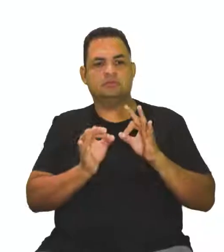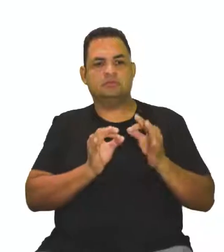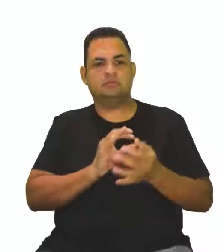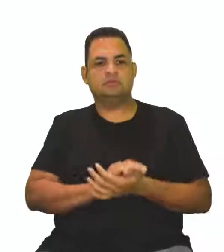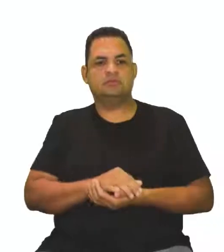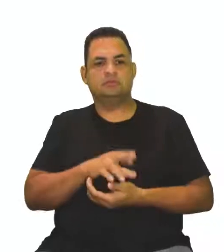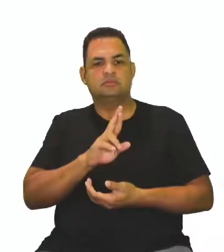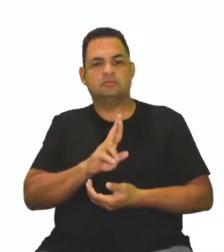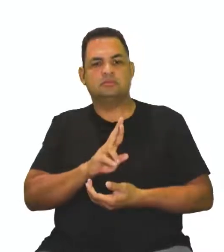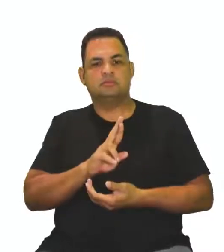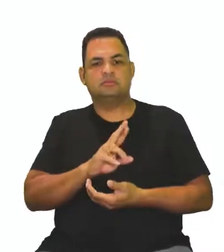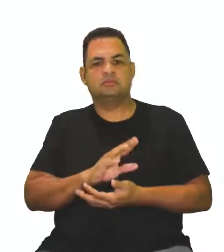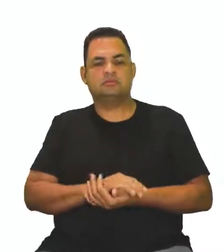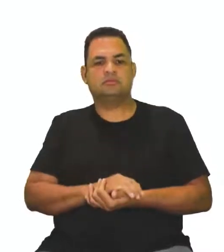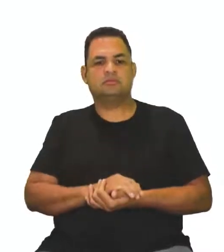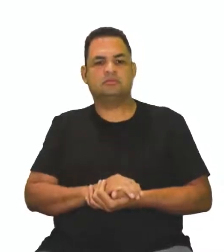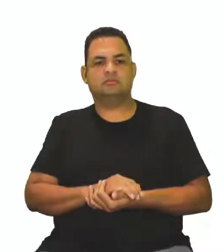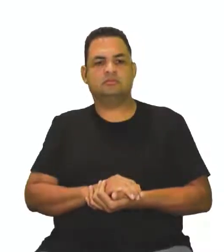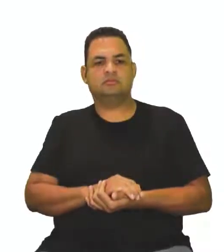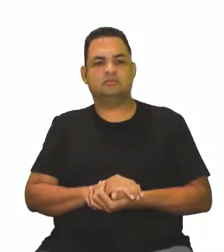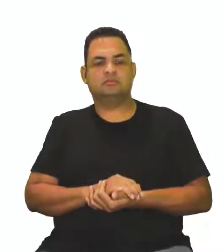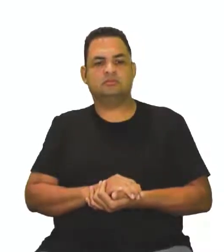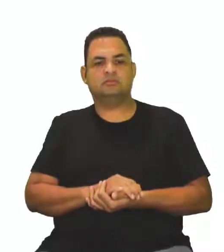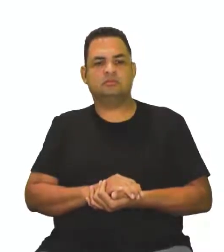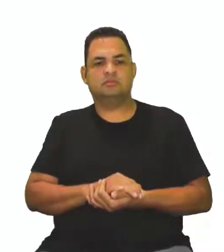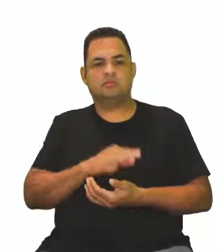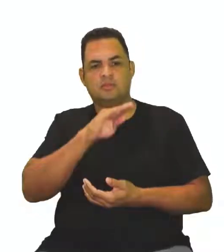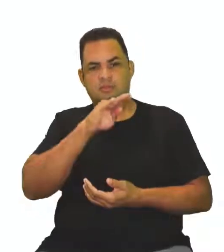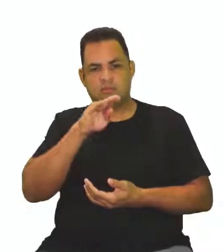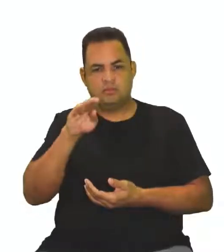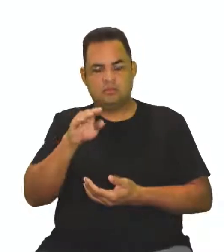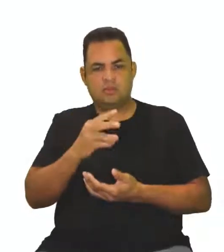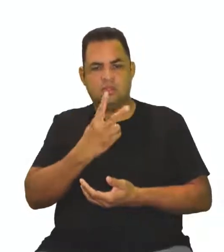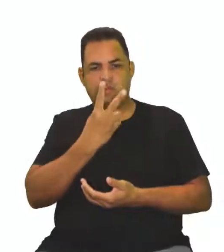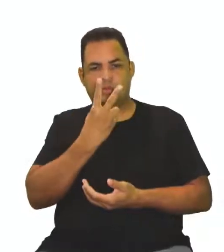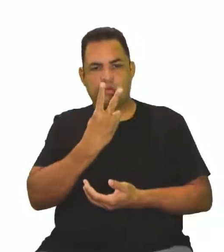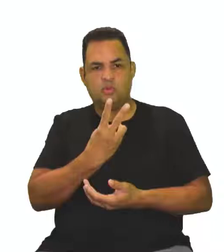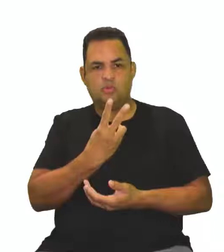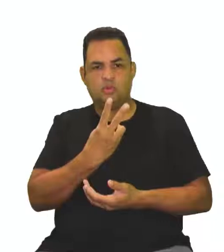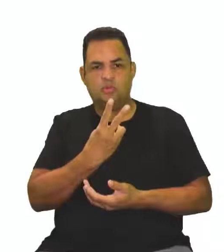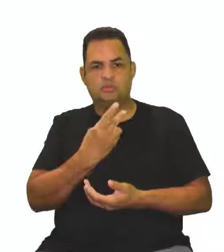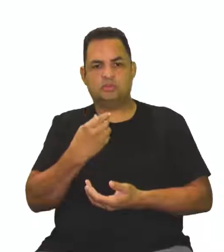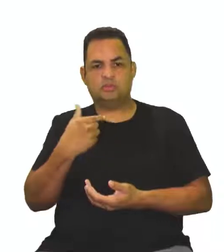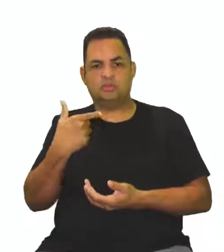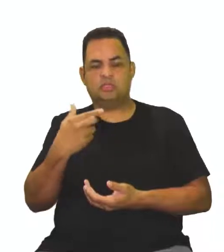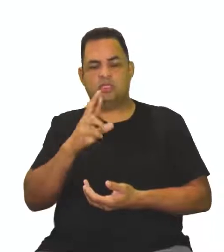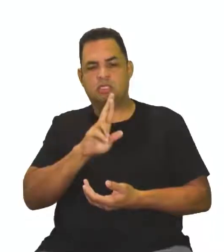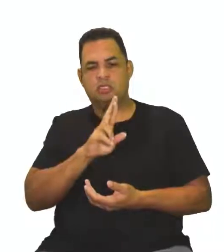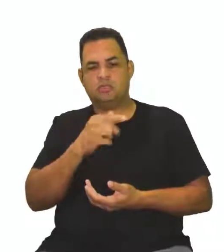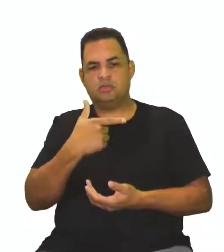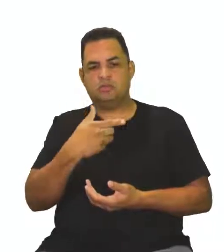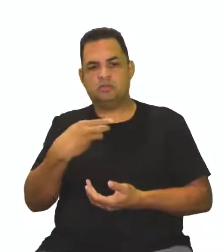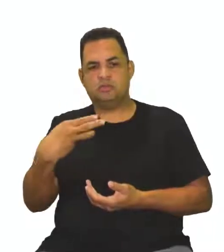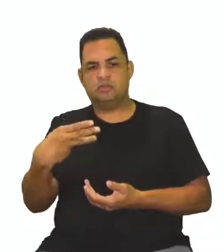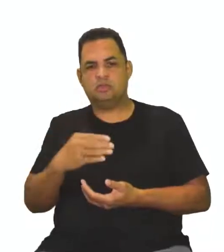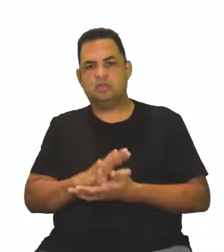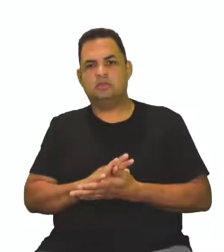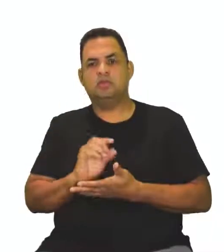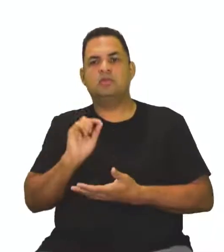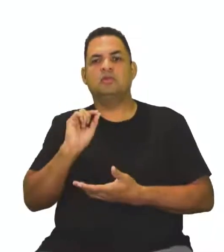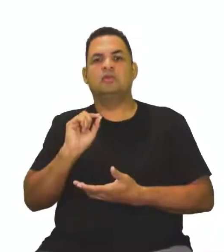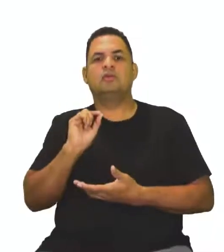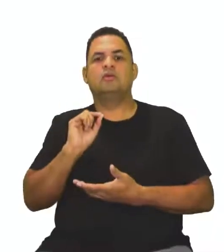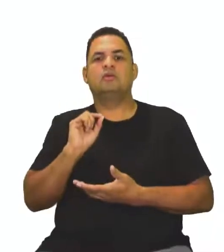tá aqui a nossa associação equivalente de 2 e 3 e tá aqui a nossa tensão. O que